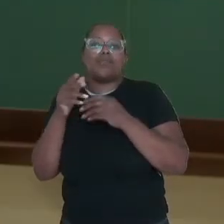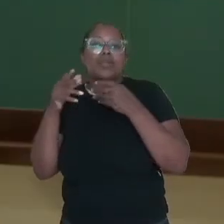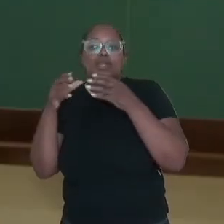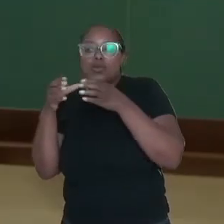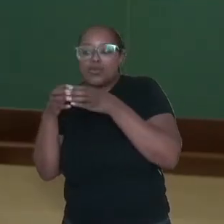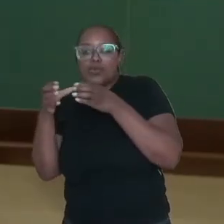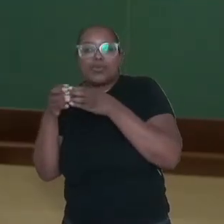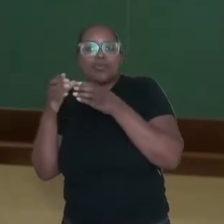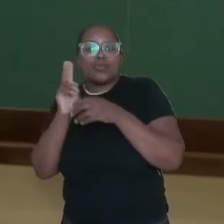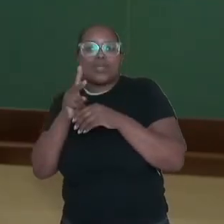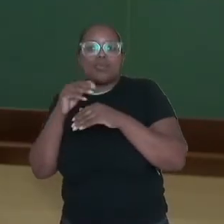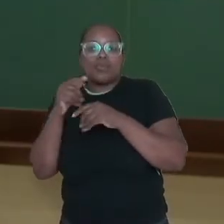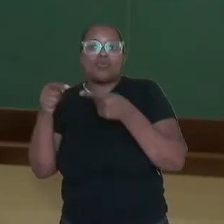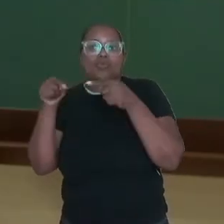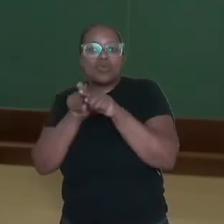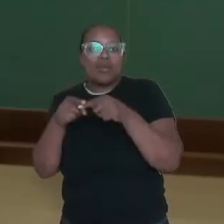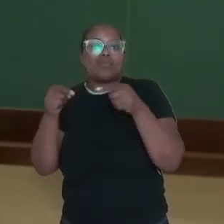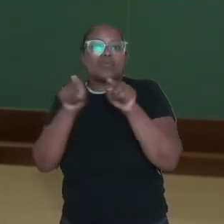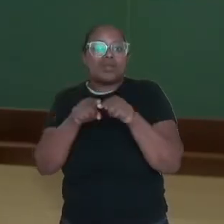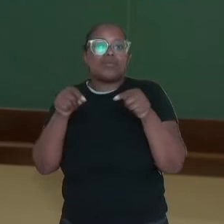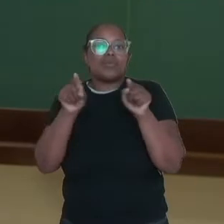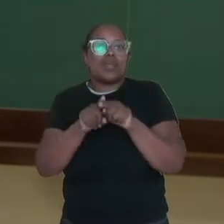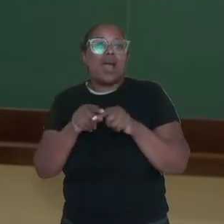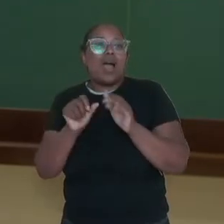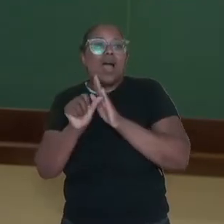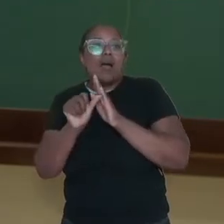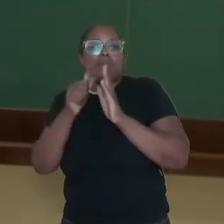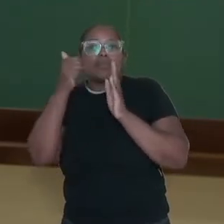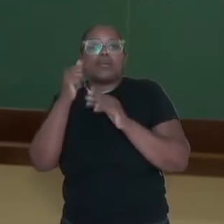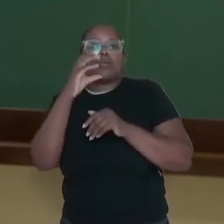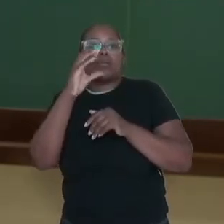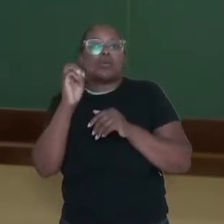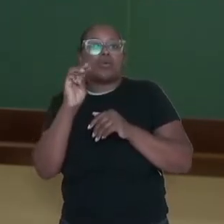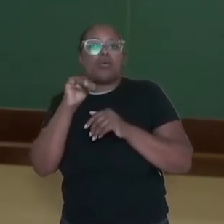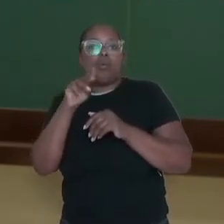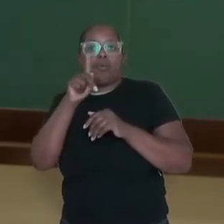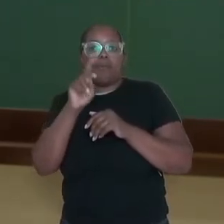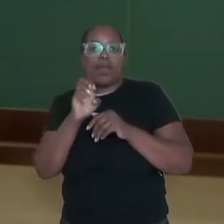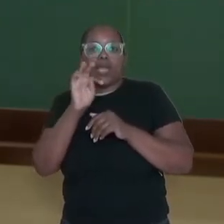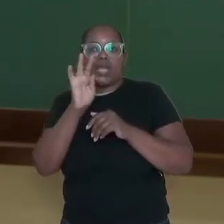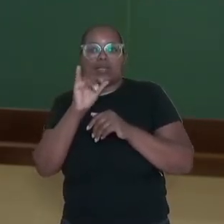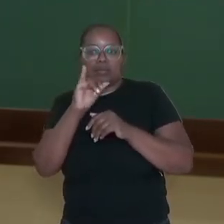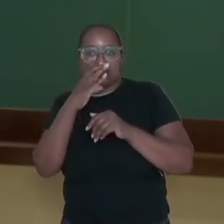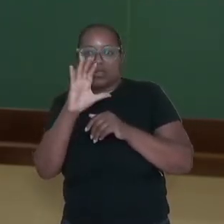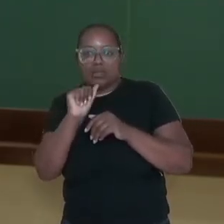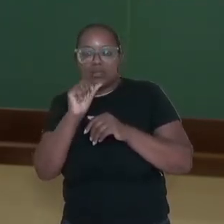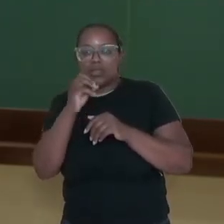tá? A primeira agora, competição esportiva, ou seja, uma